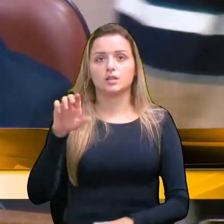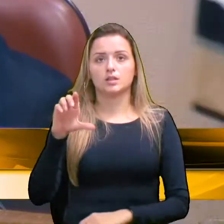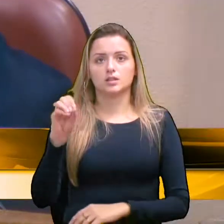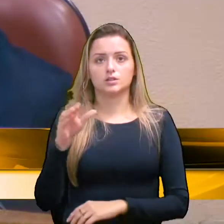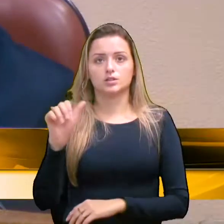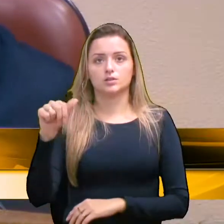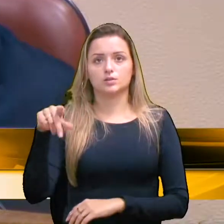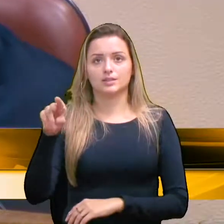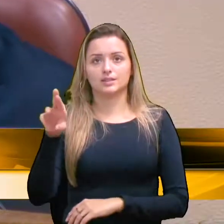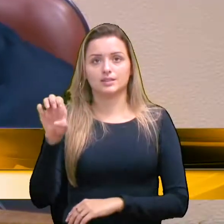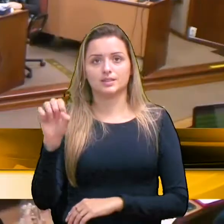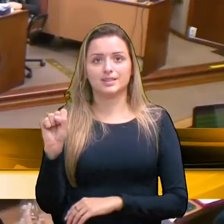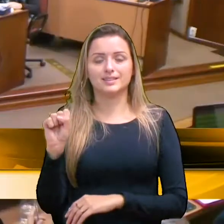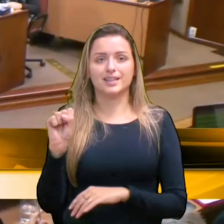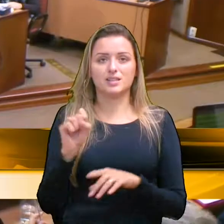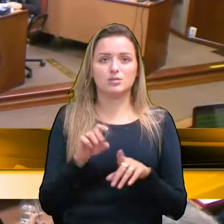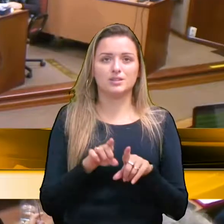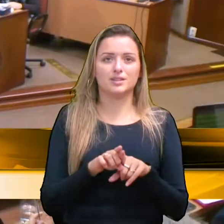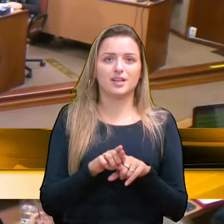Rosa.